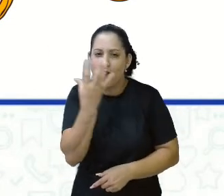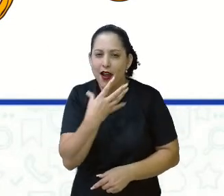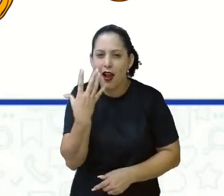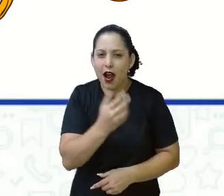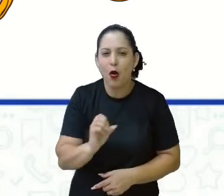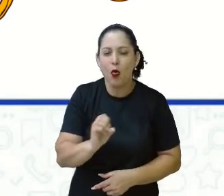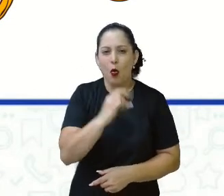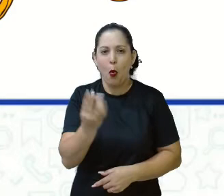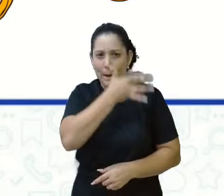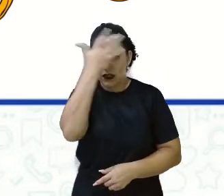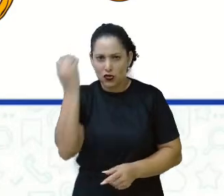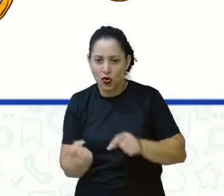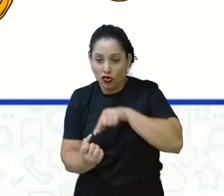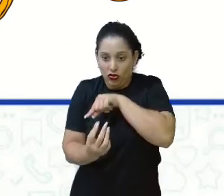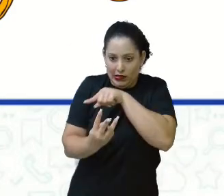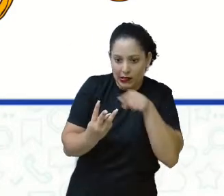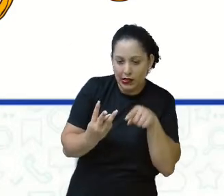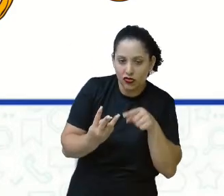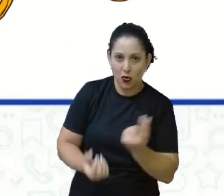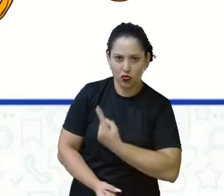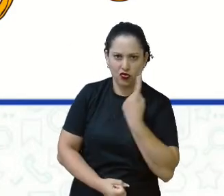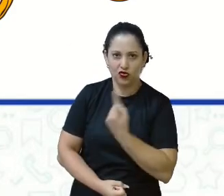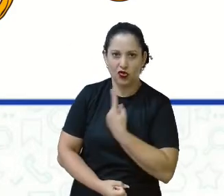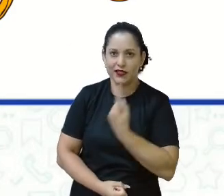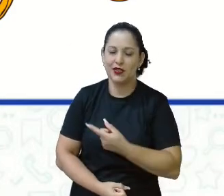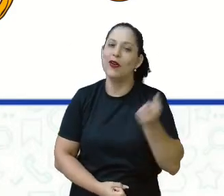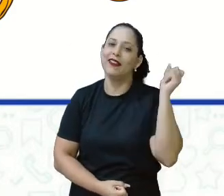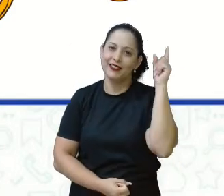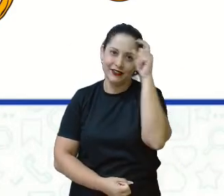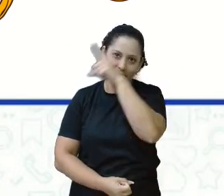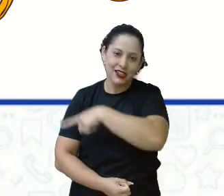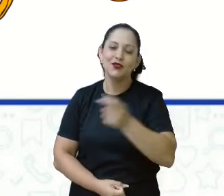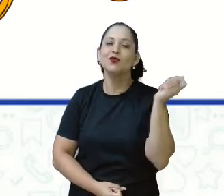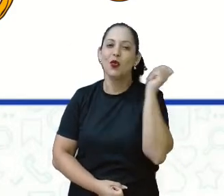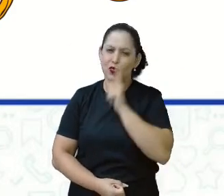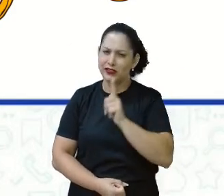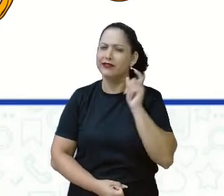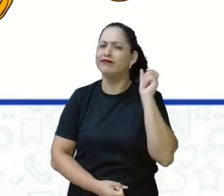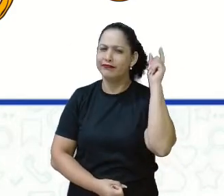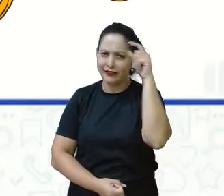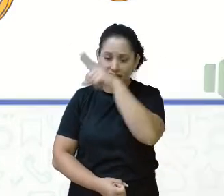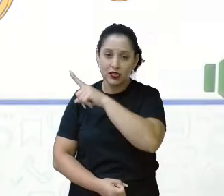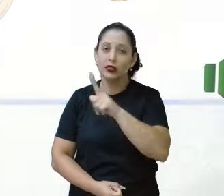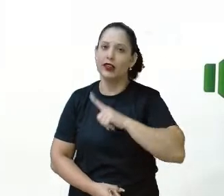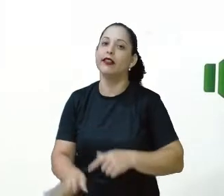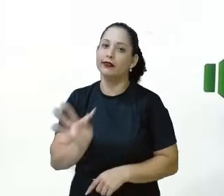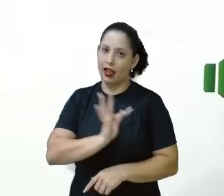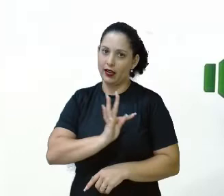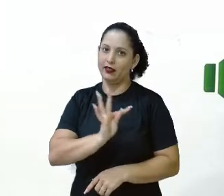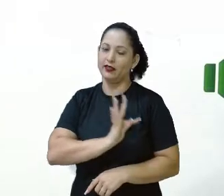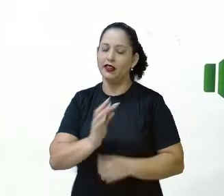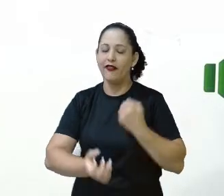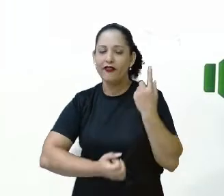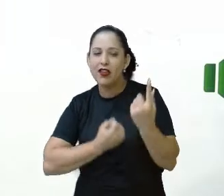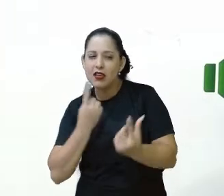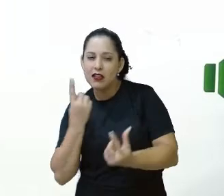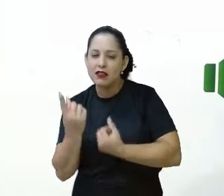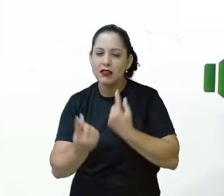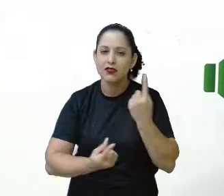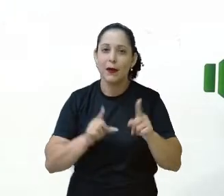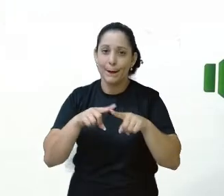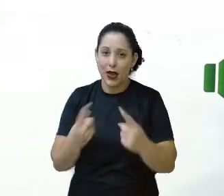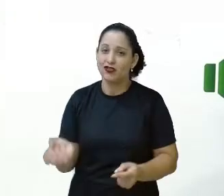3 pessoas. É difícil uma pessoa só conseguir fazer mais de uma melodia. Existem algumas técnicas que permitem, mas elas são